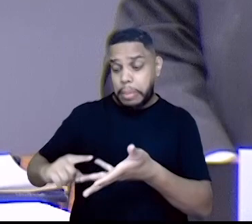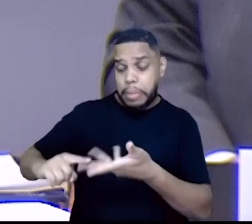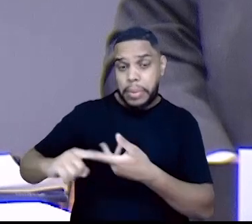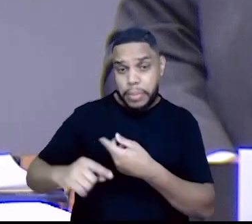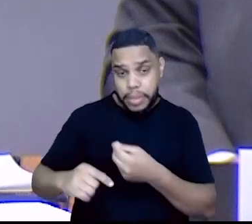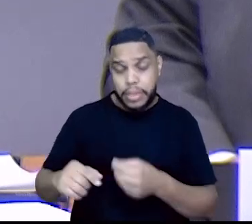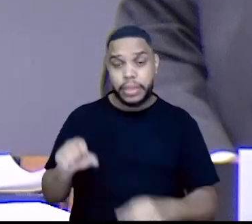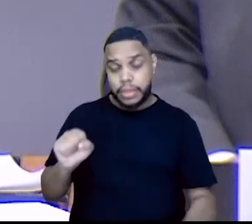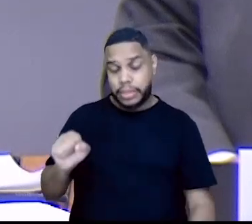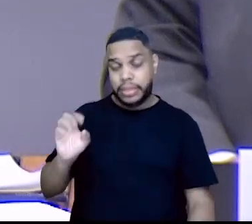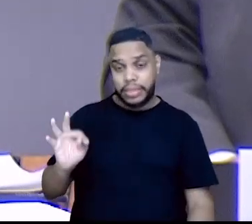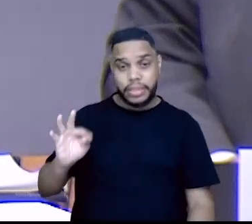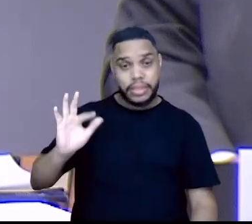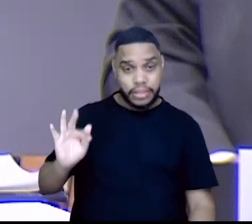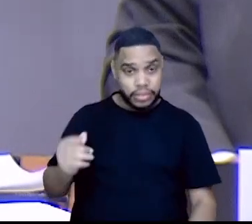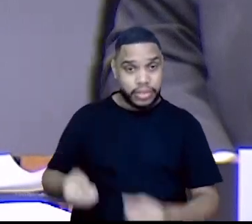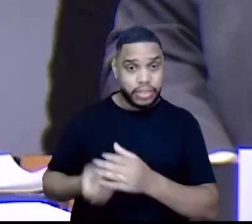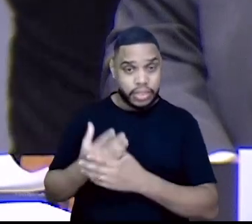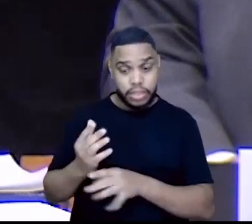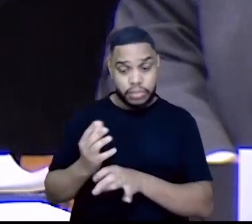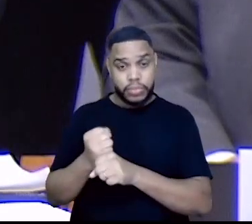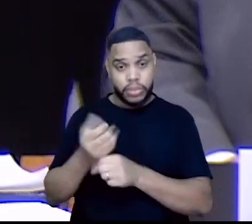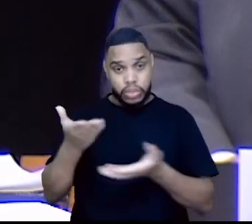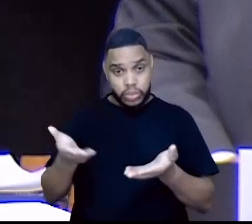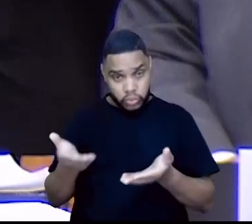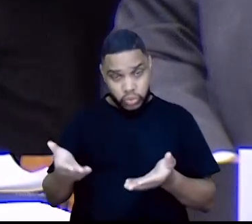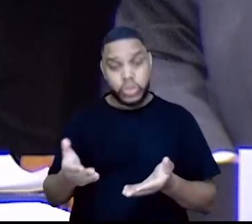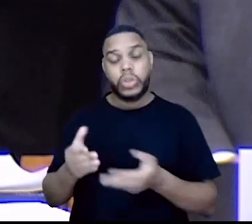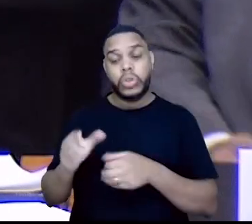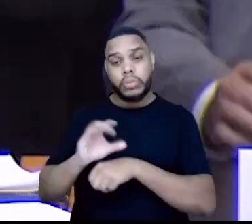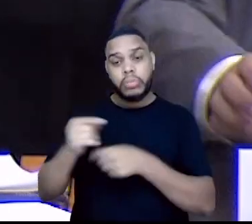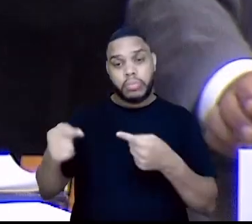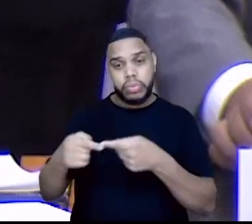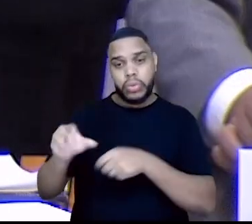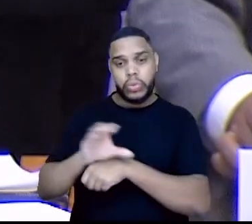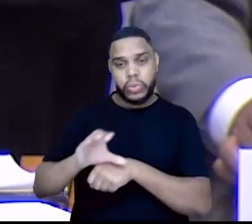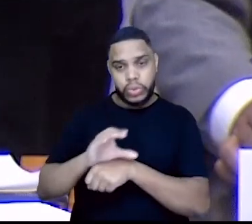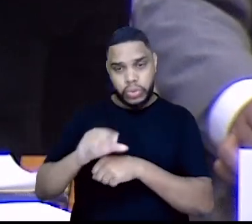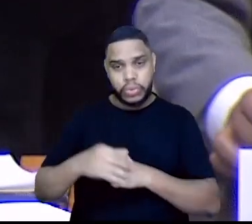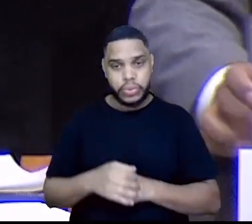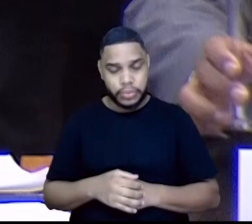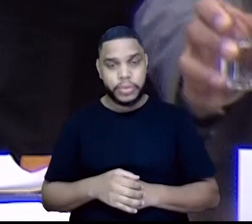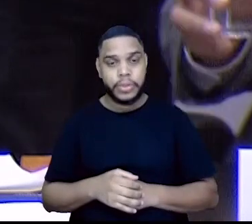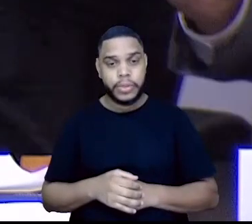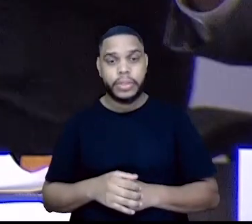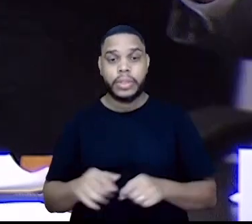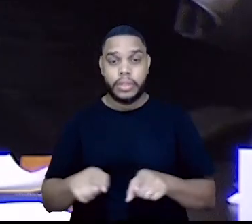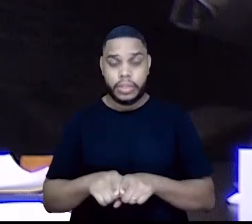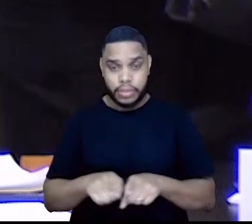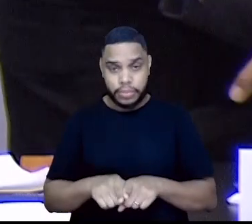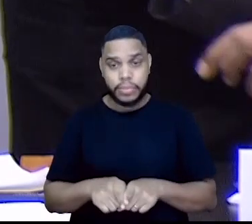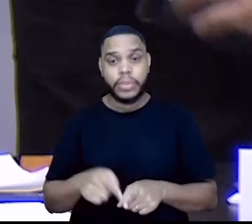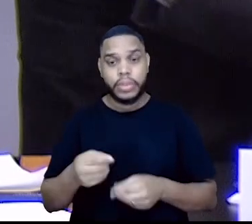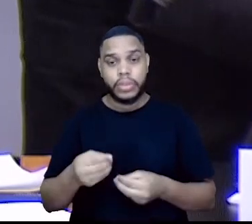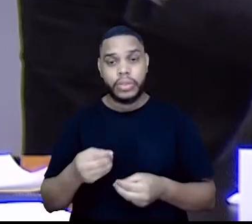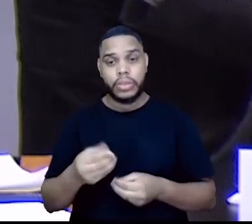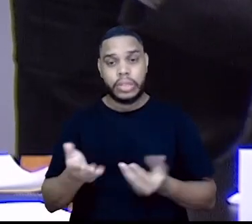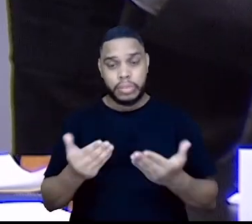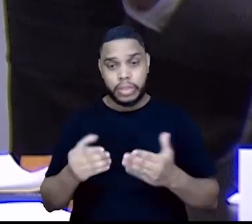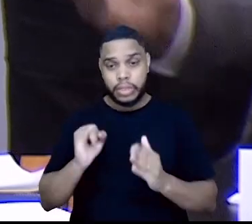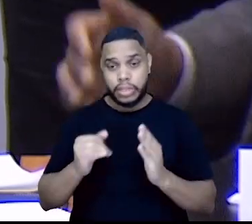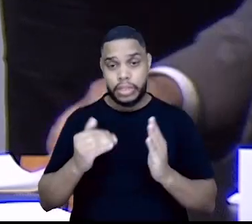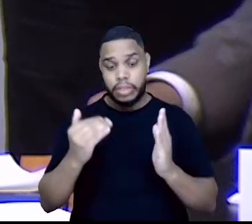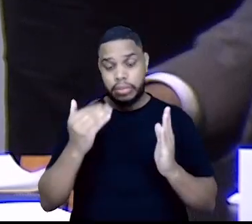Supremo Tribunal Federal passamos a ter a ação direta de constitucionalidade, a ação direta de arguição de descumprimento de